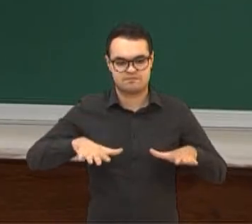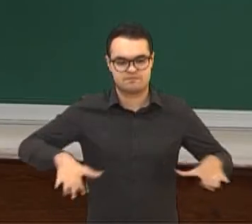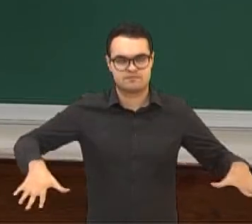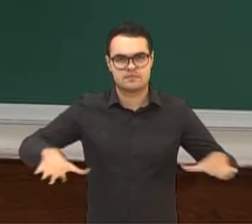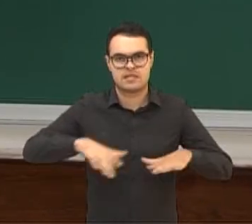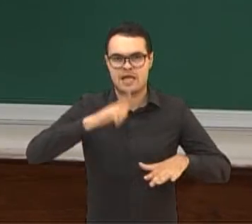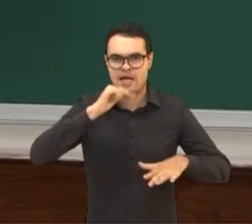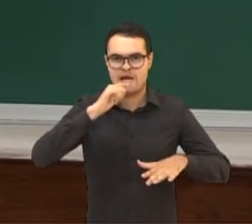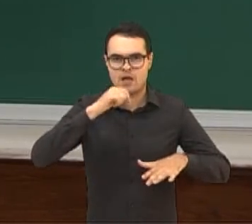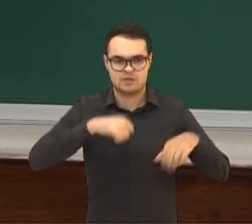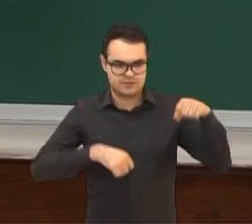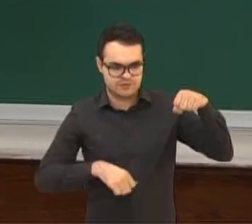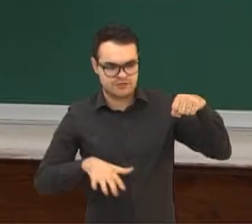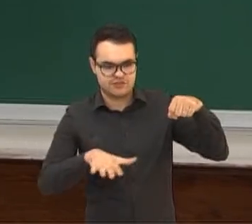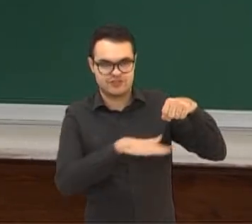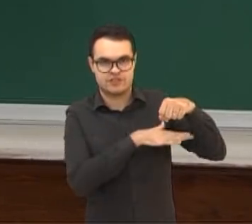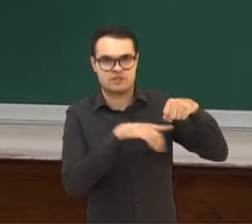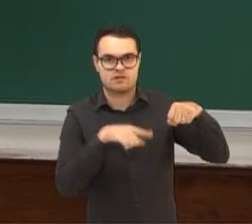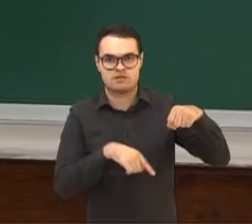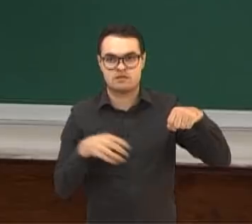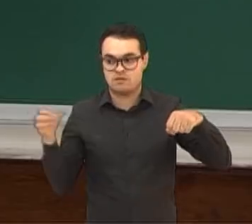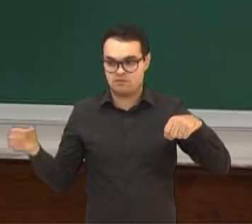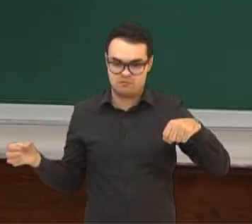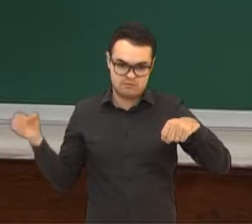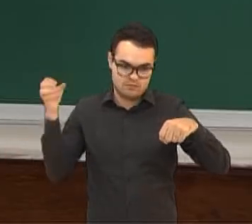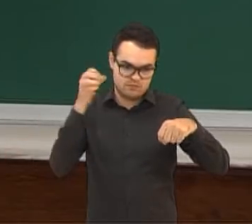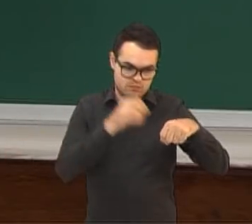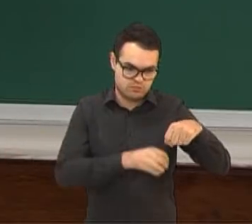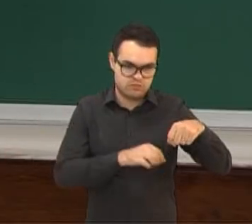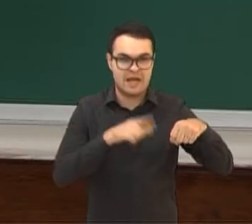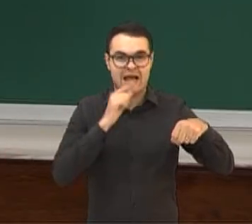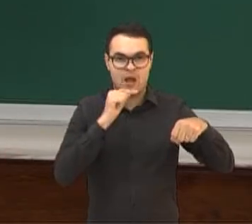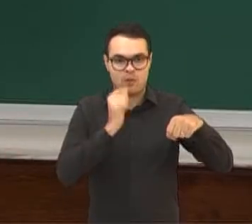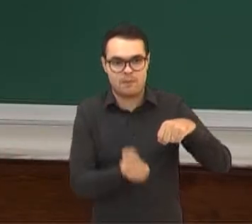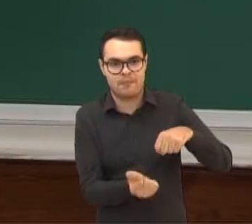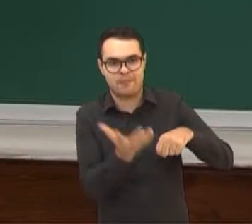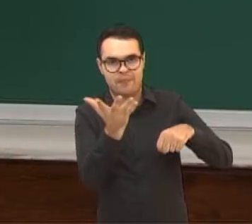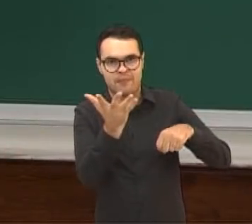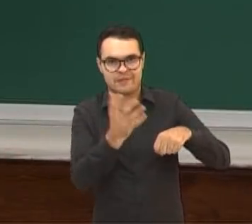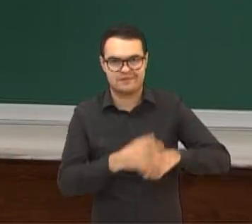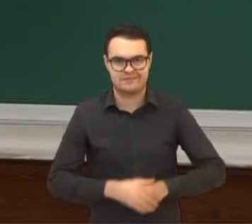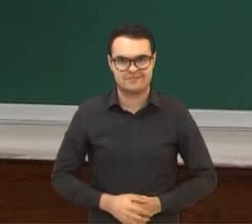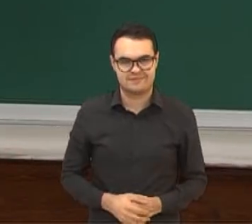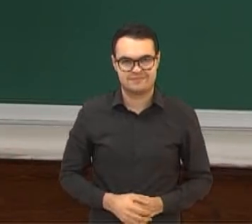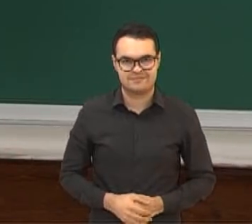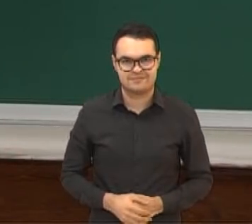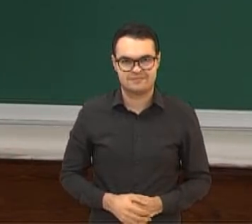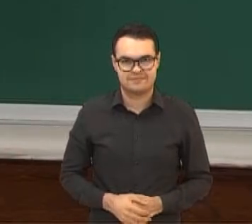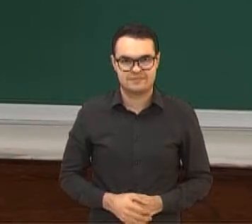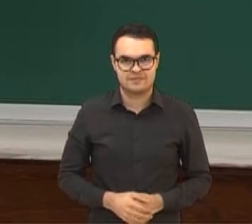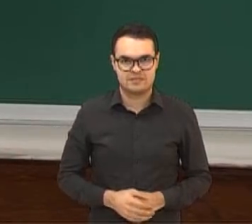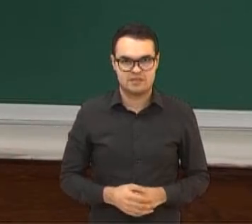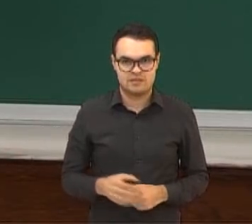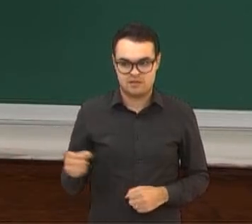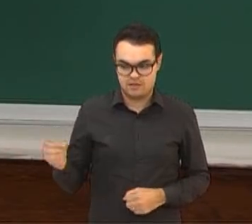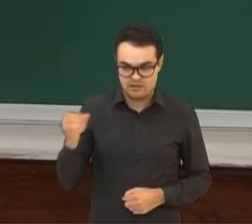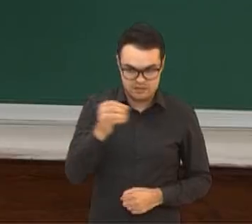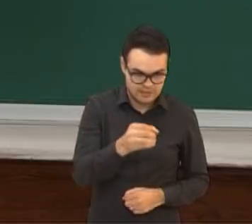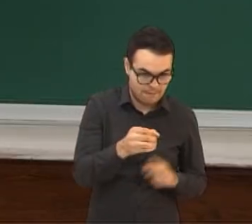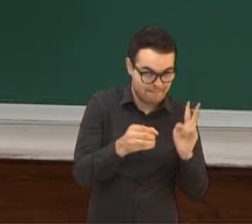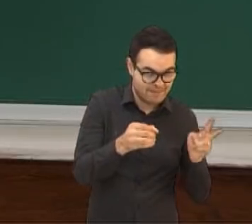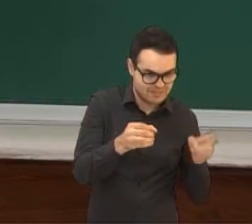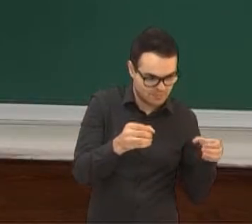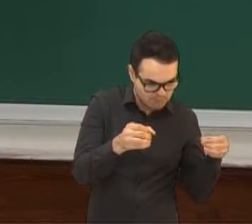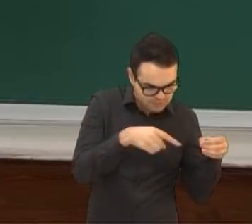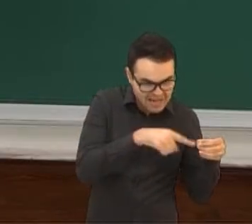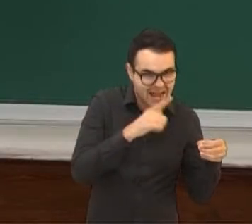tem um balde bem cheio de água e você coloca dentro dele um objeto, a água vai para fora. A quantidade de água que foi para fora